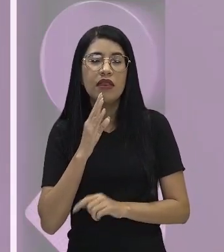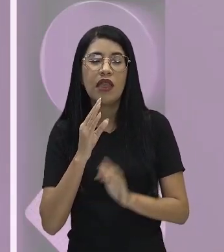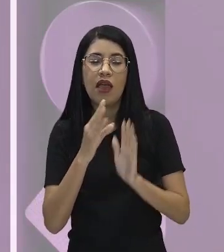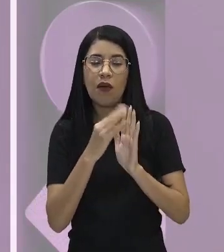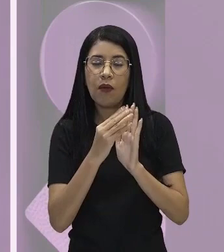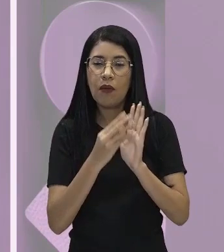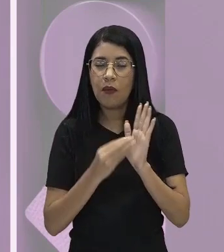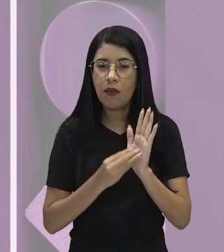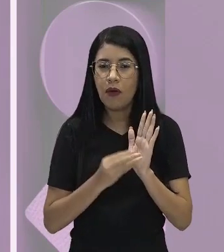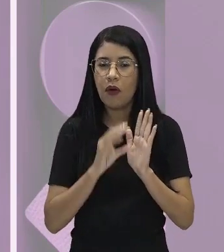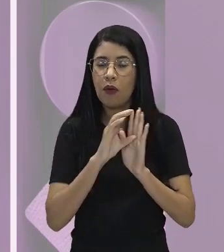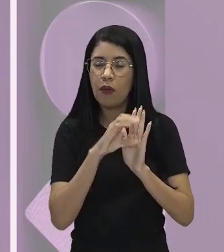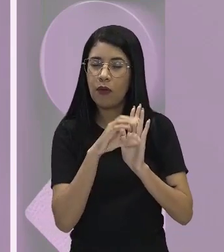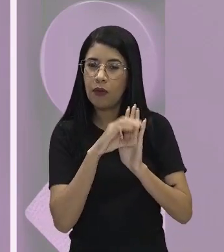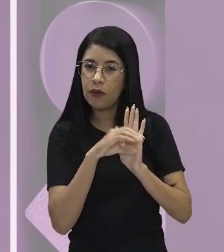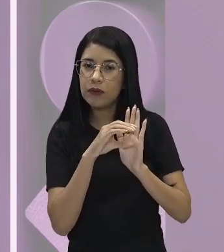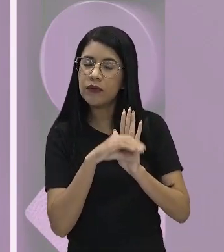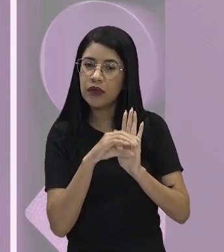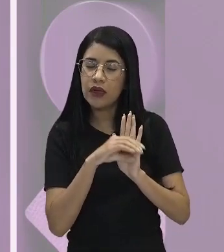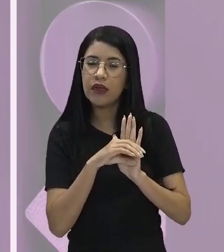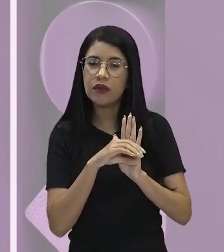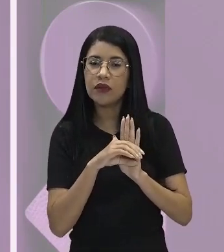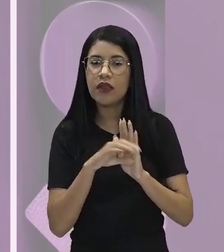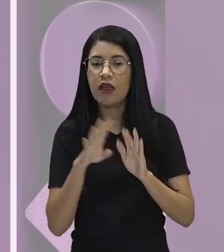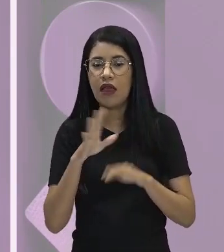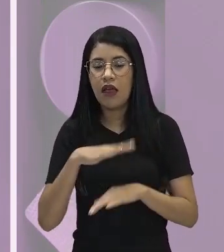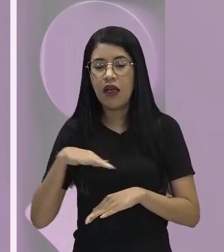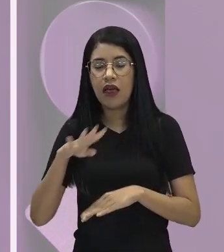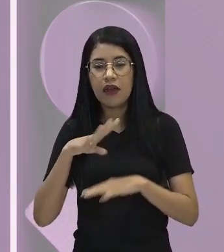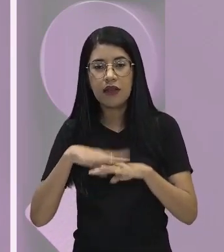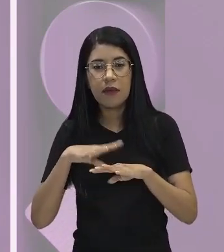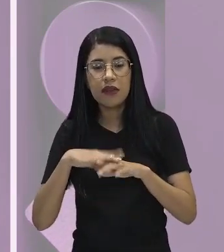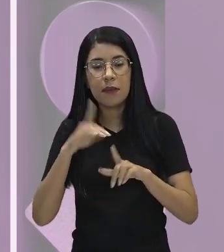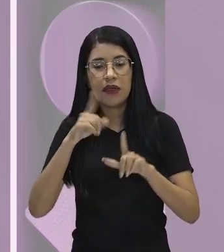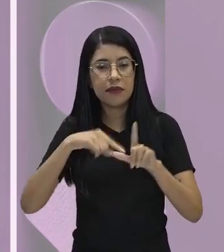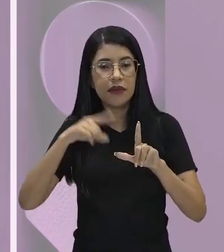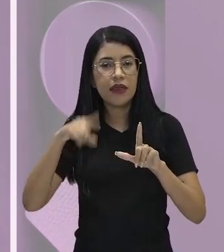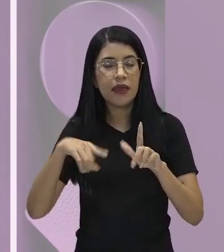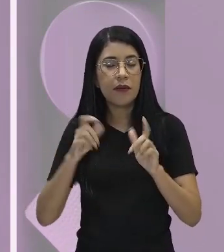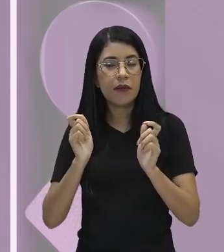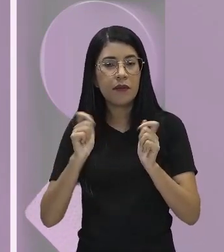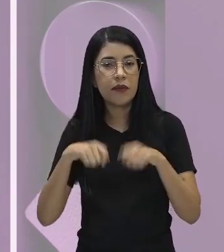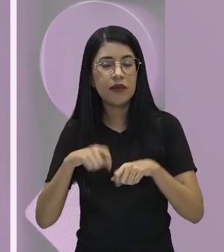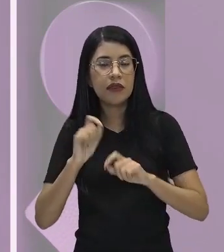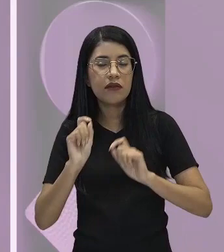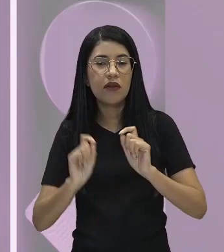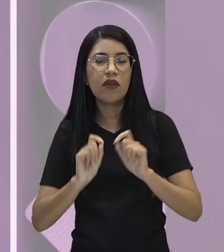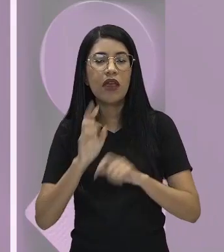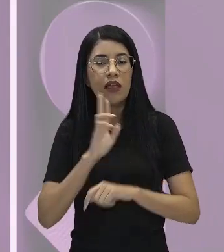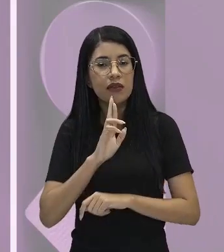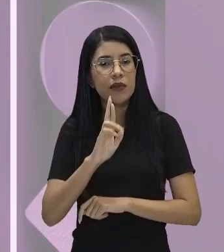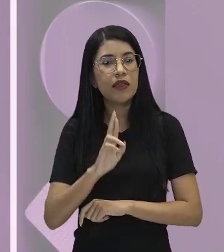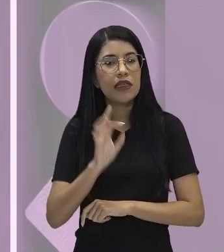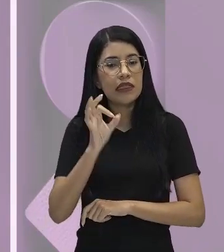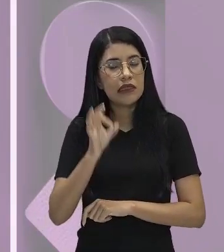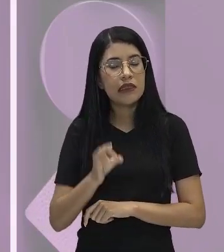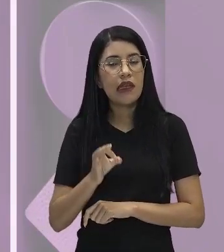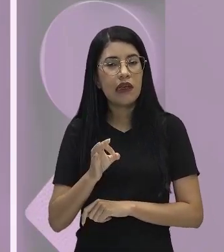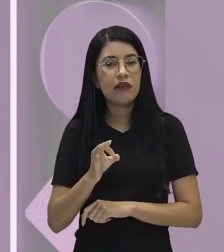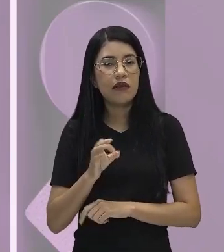parecida. Mas é fundamental que você conheça as definições, né, e os